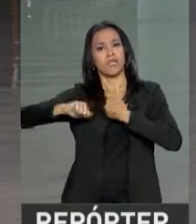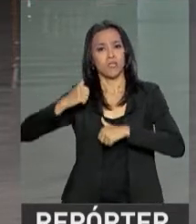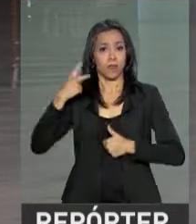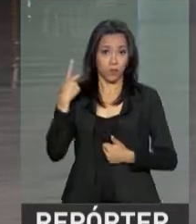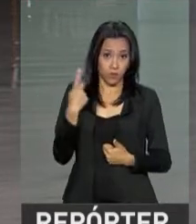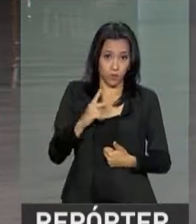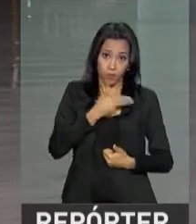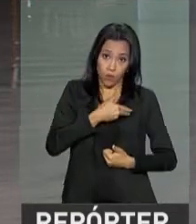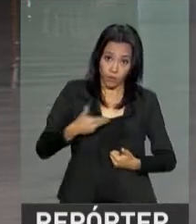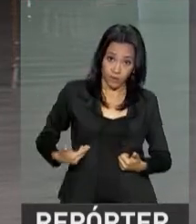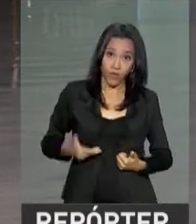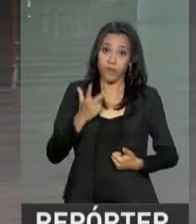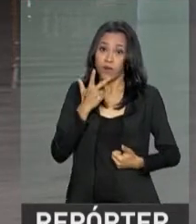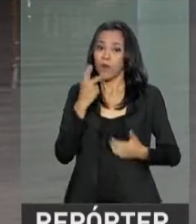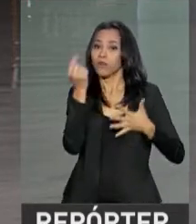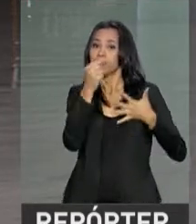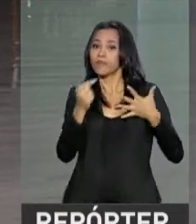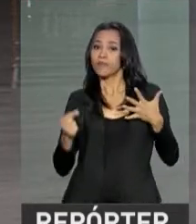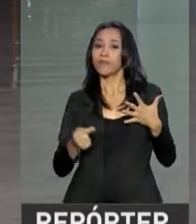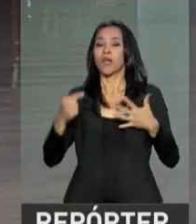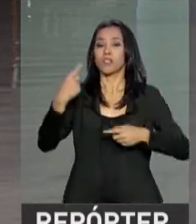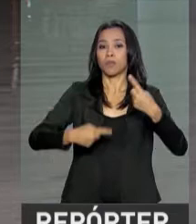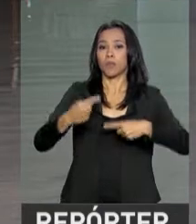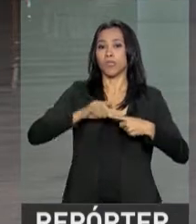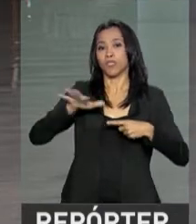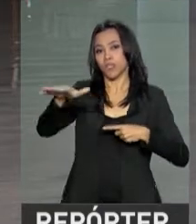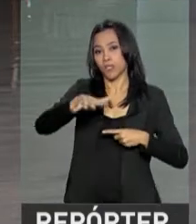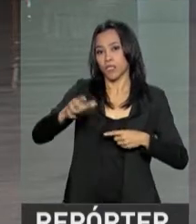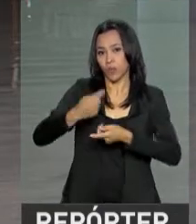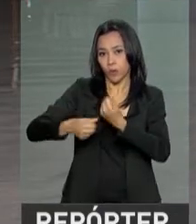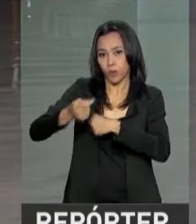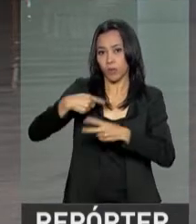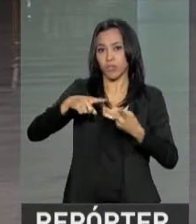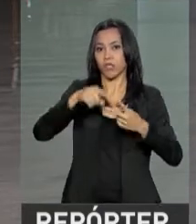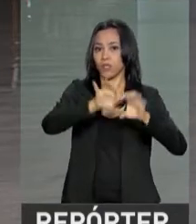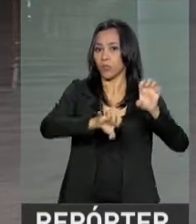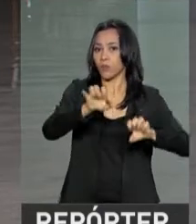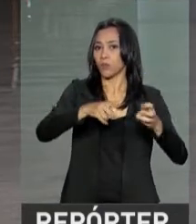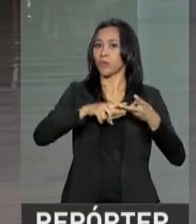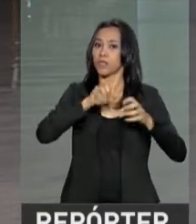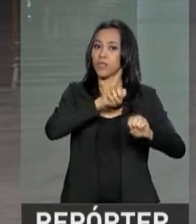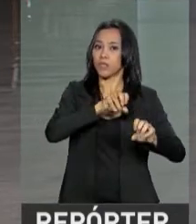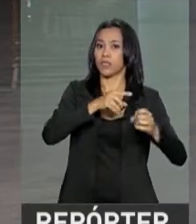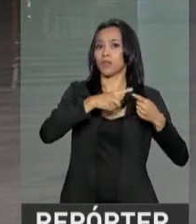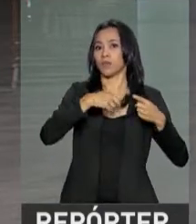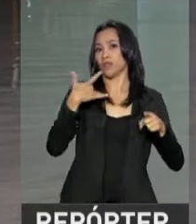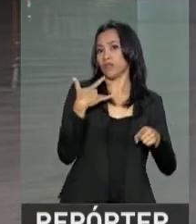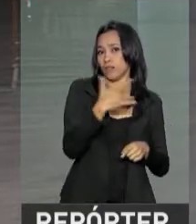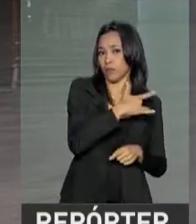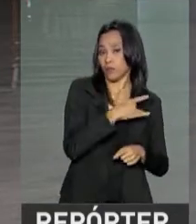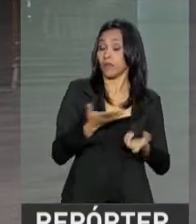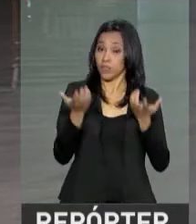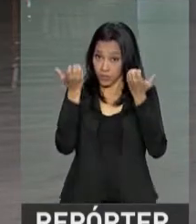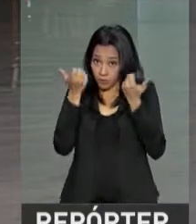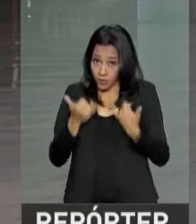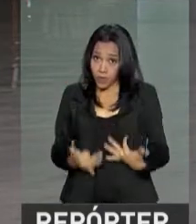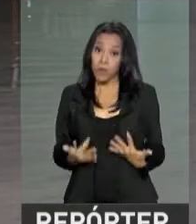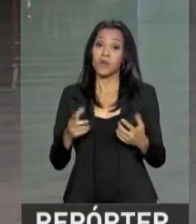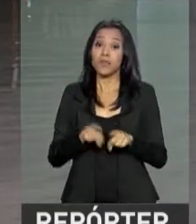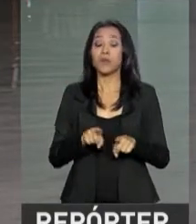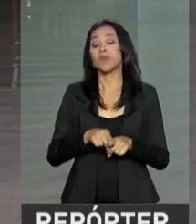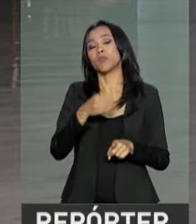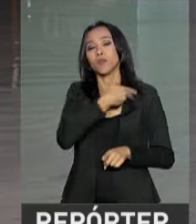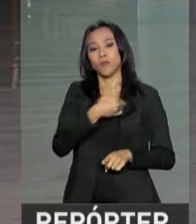destacou as políticas públicas voltadas para a economia infraestrutura educação e saúde e também disse que o governo dele